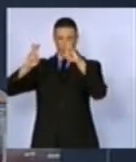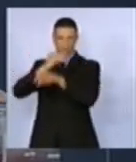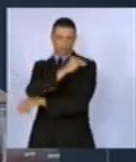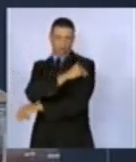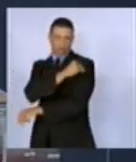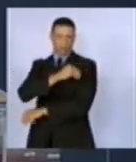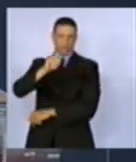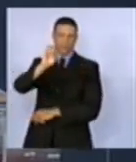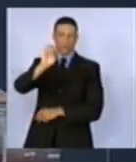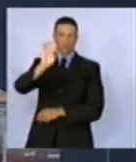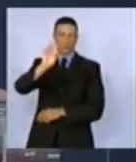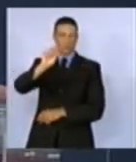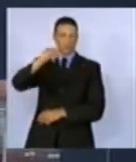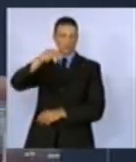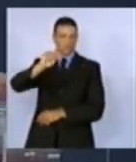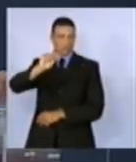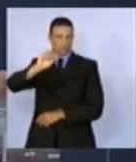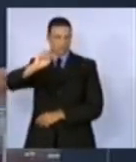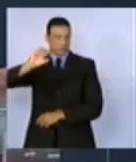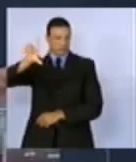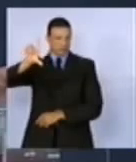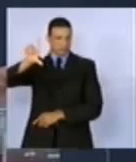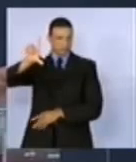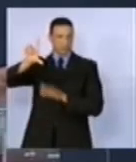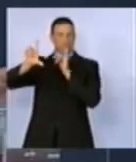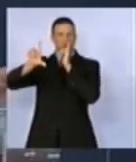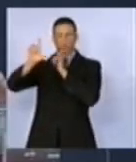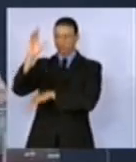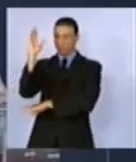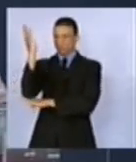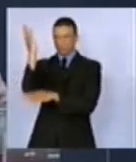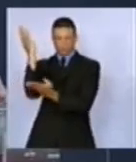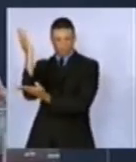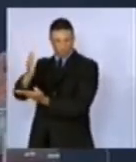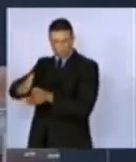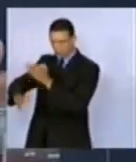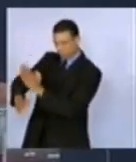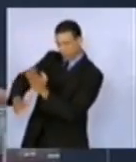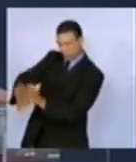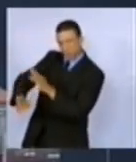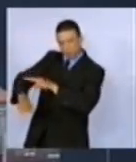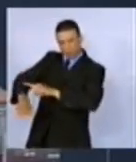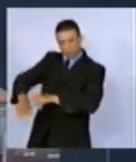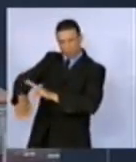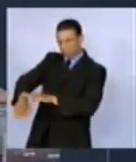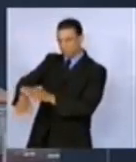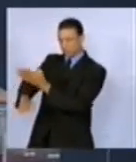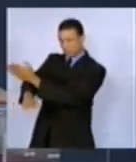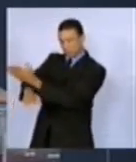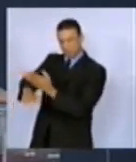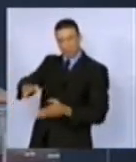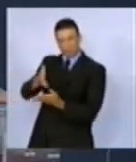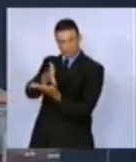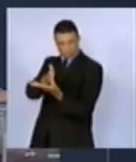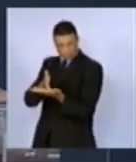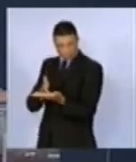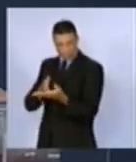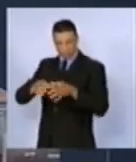Brasil hoje mais ou menos metade da cana eh vira etanol e a outra metade vira açúcar em